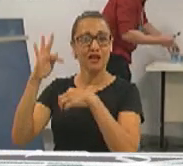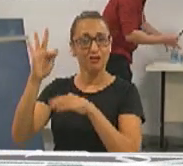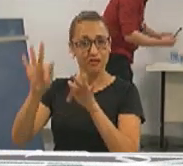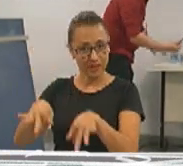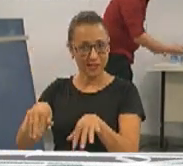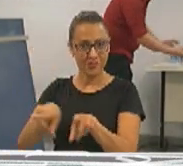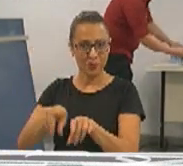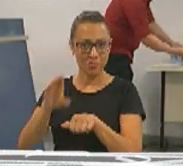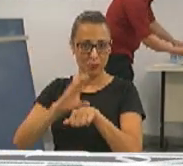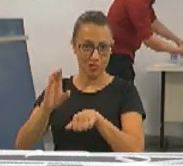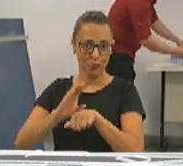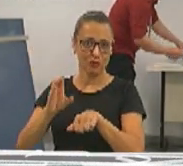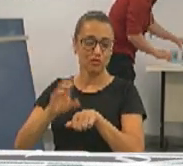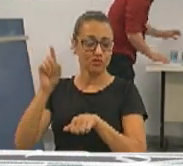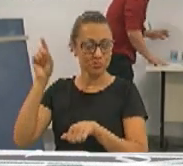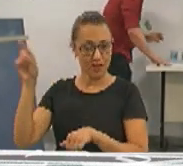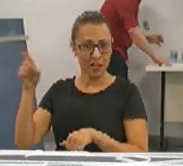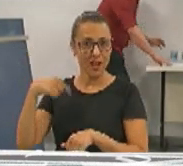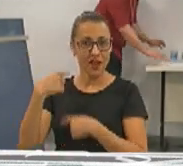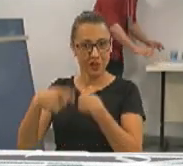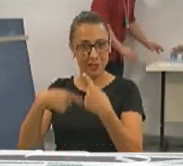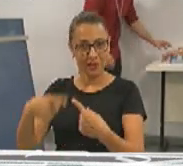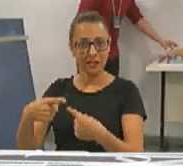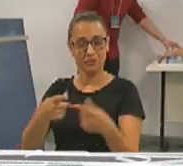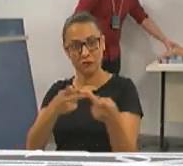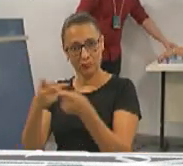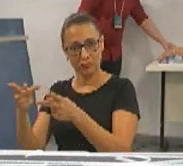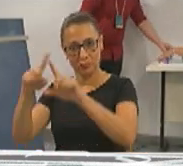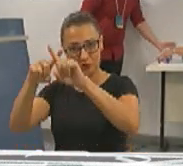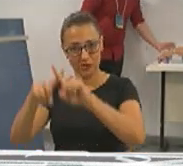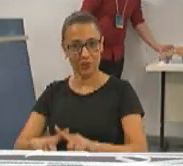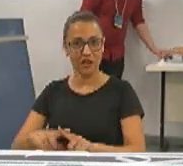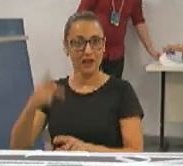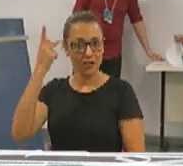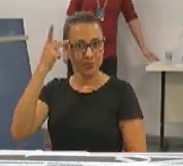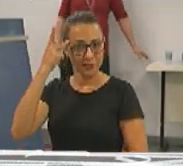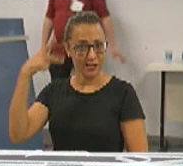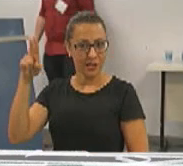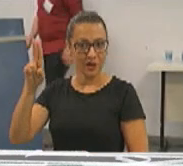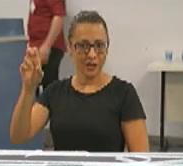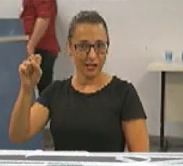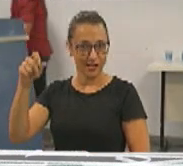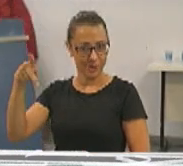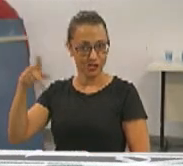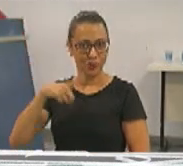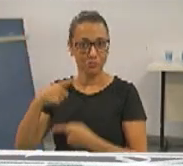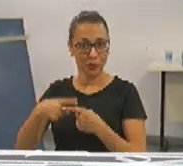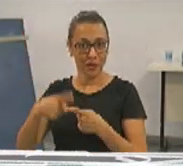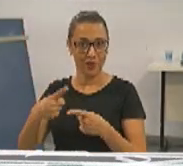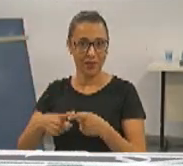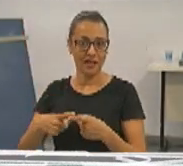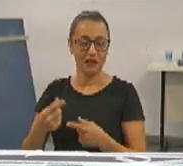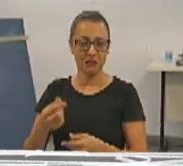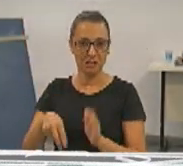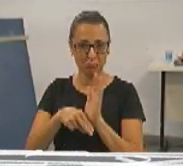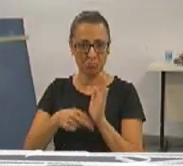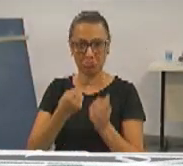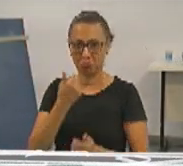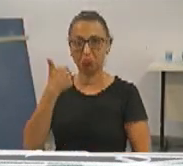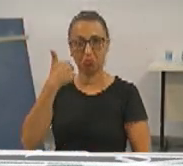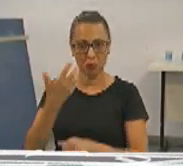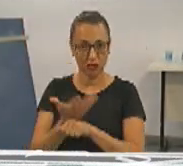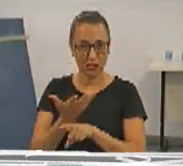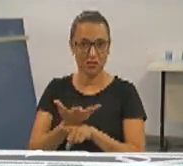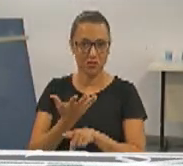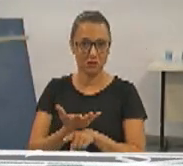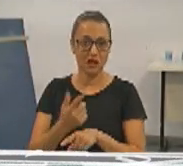convidado a prestar o processo seletivo da USP de São Carlos, dado o meu desempenho em algumas disciplinas. Prestei o processo seletivo e